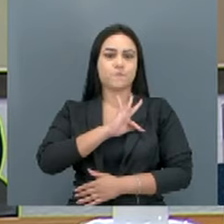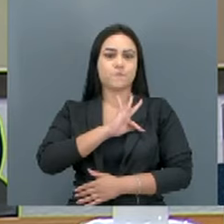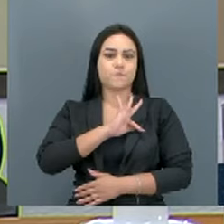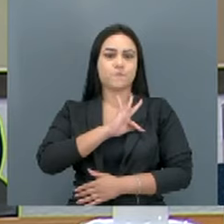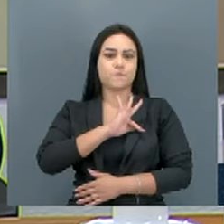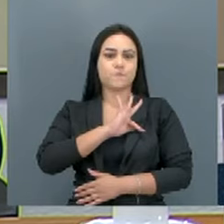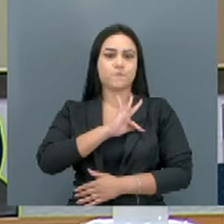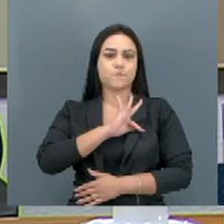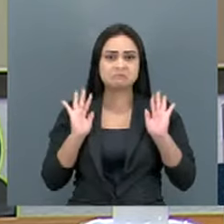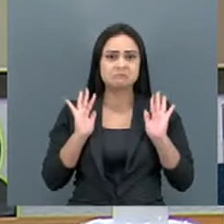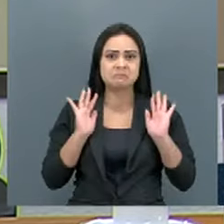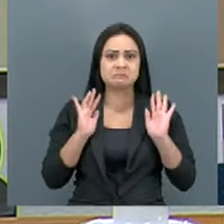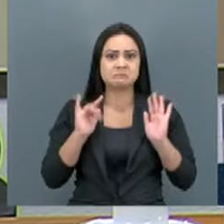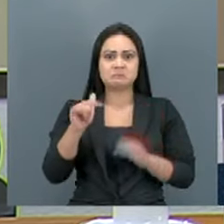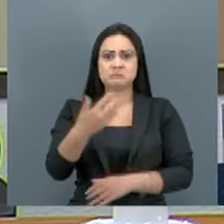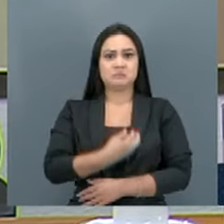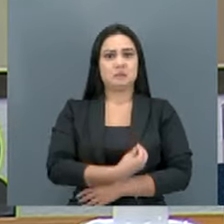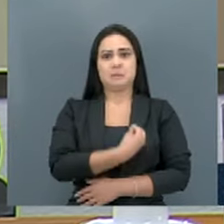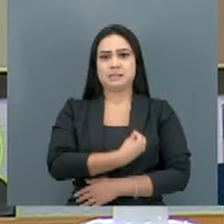não está presente